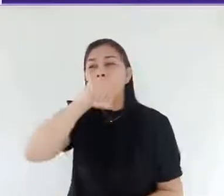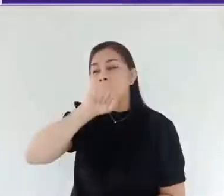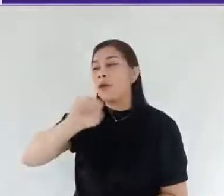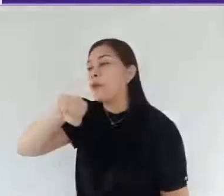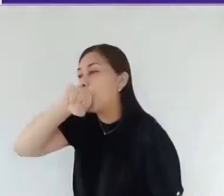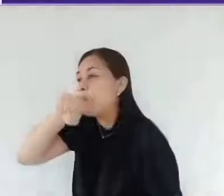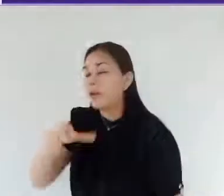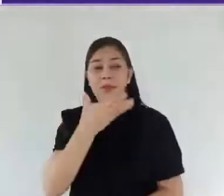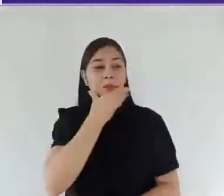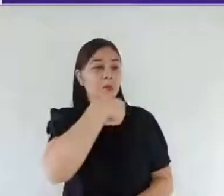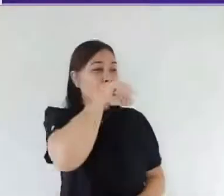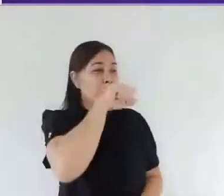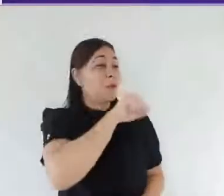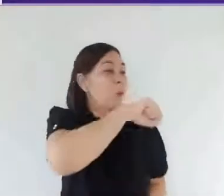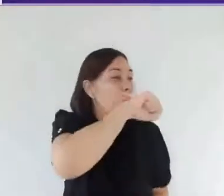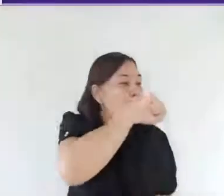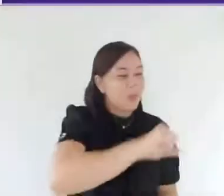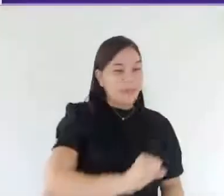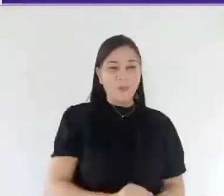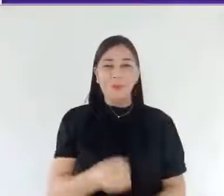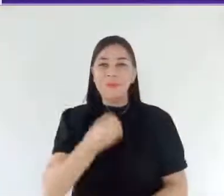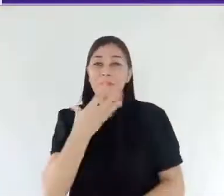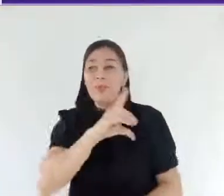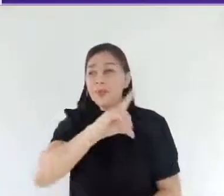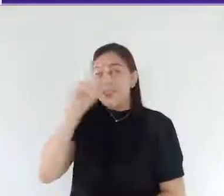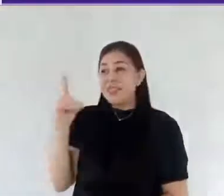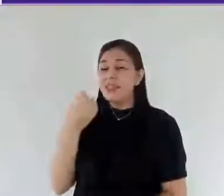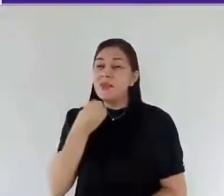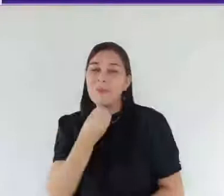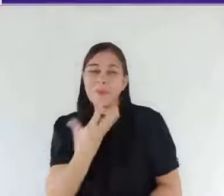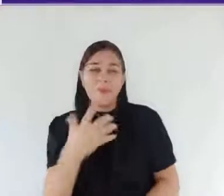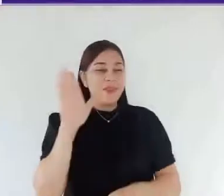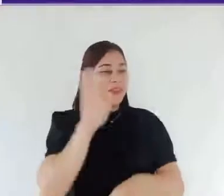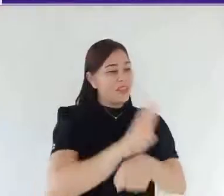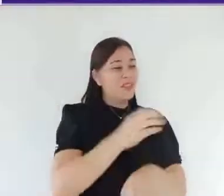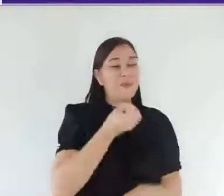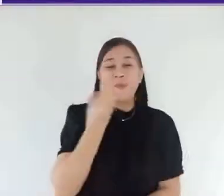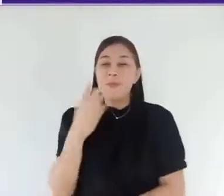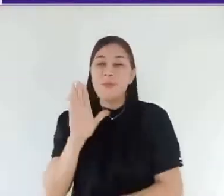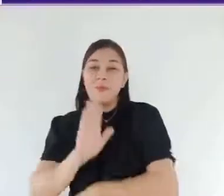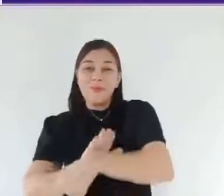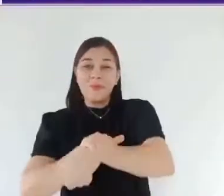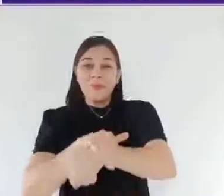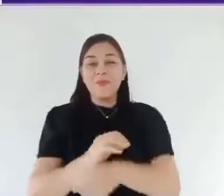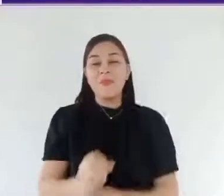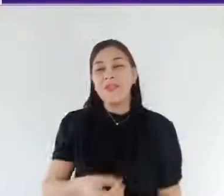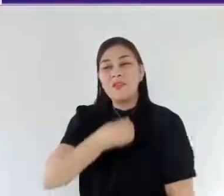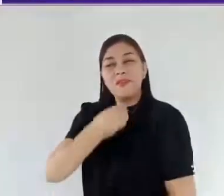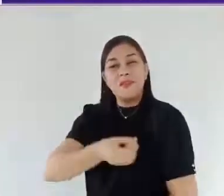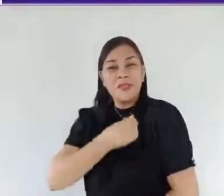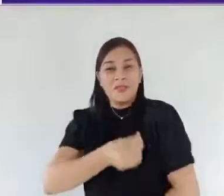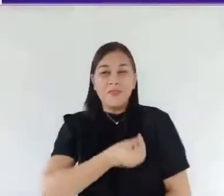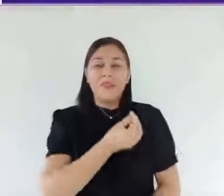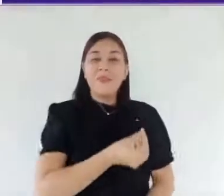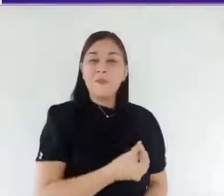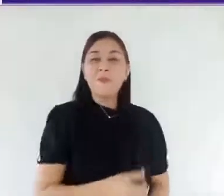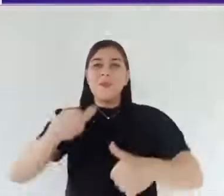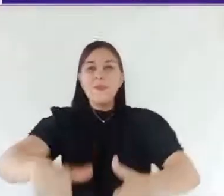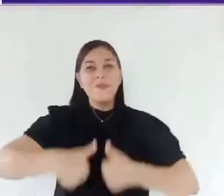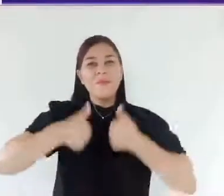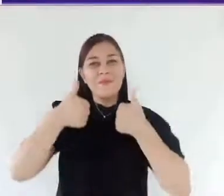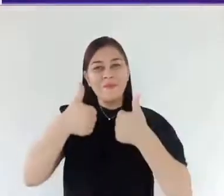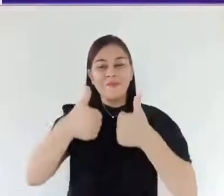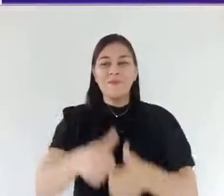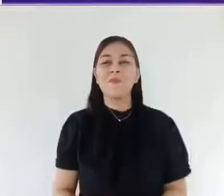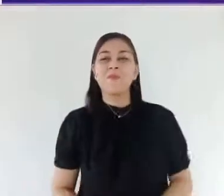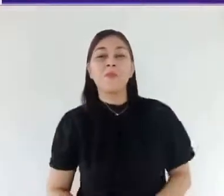Abença, pai. Bom dia, boa tarde, boa noite. Viver assim é bom demais.